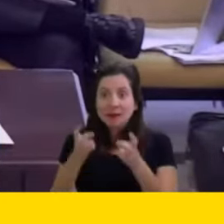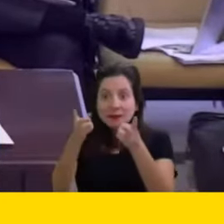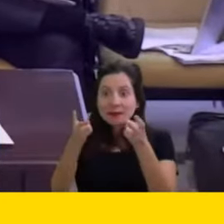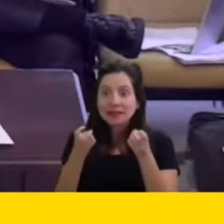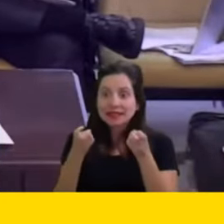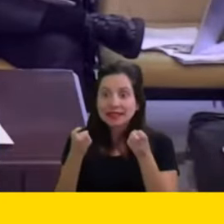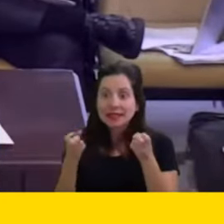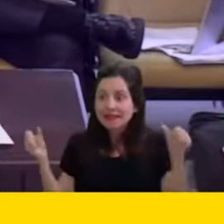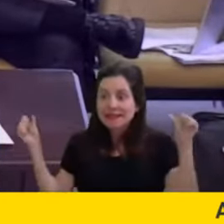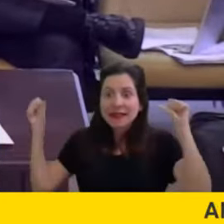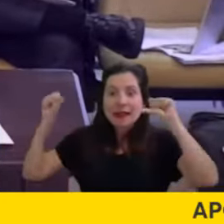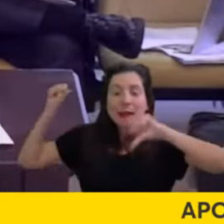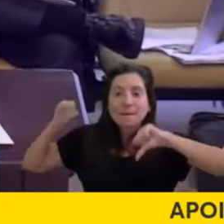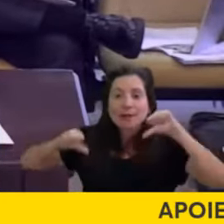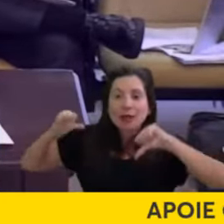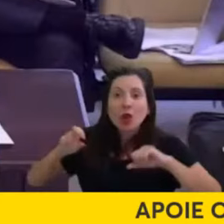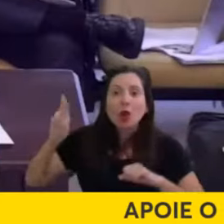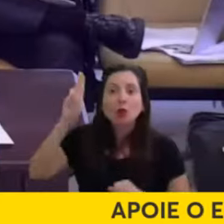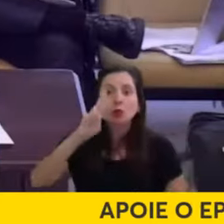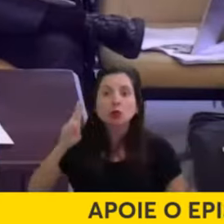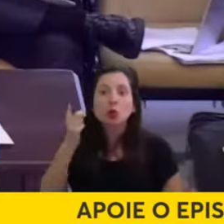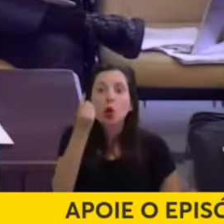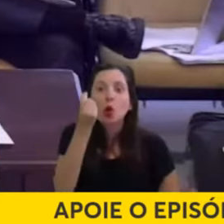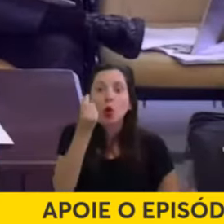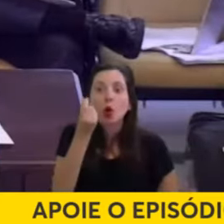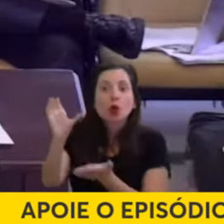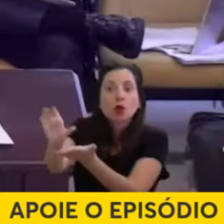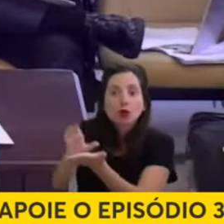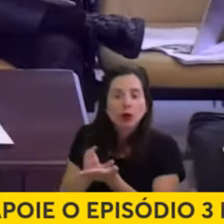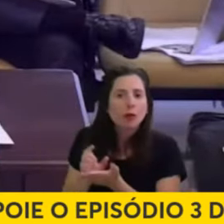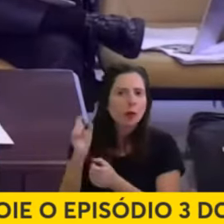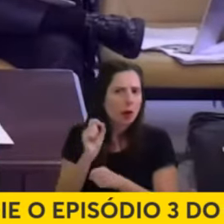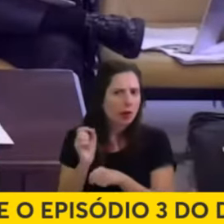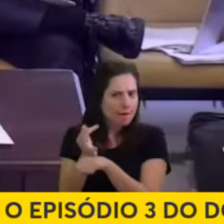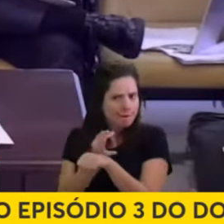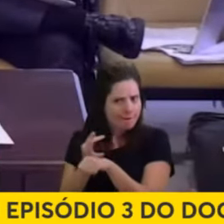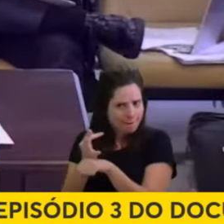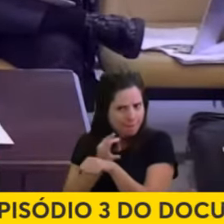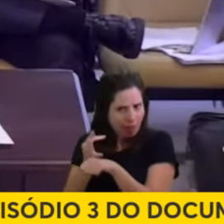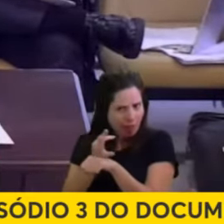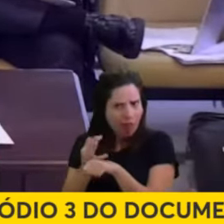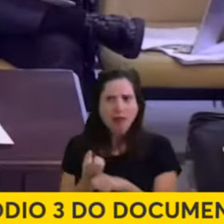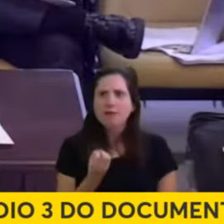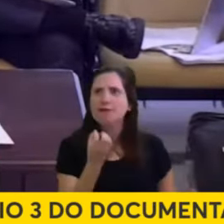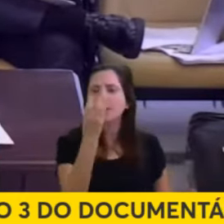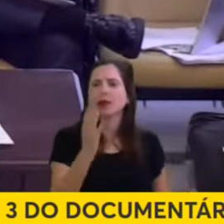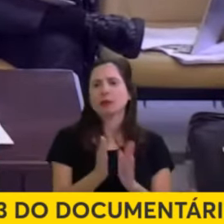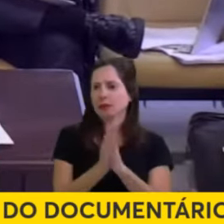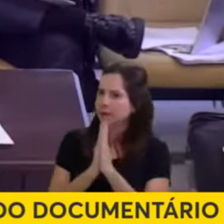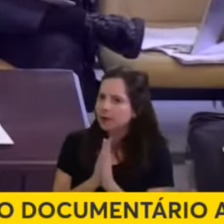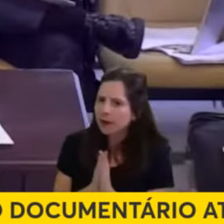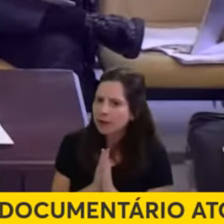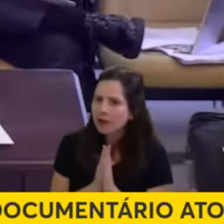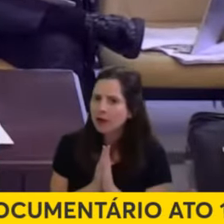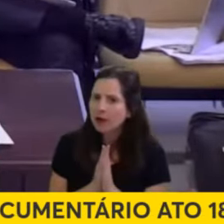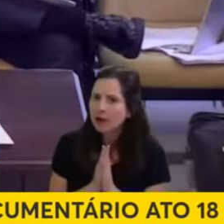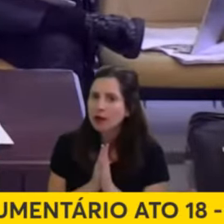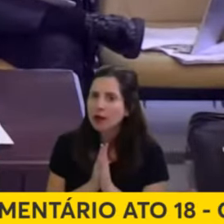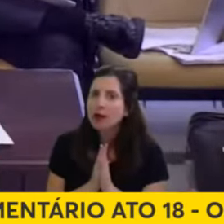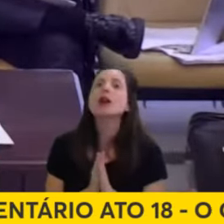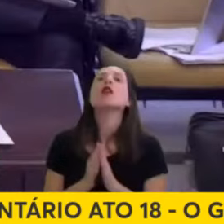precisar usou o fundo partidário para quê para tirar férias para fazer turnê por favor foi para fazer